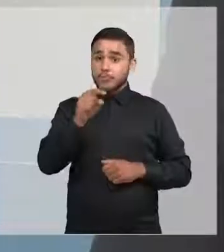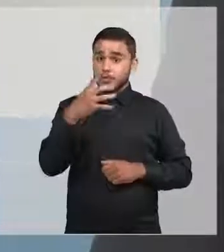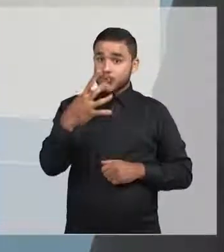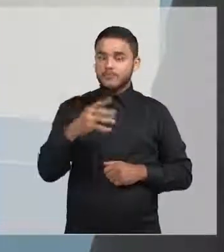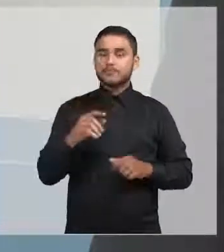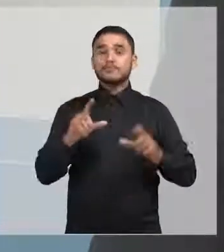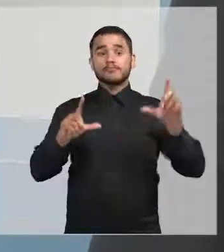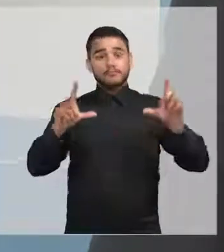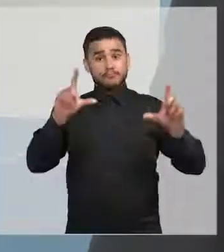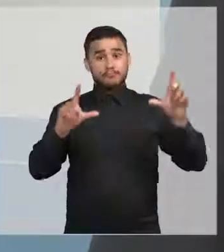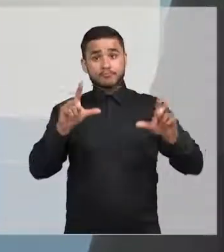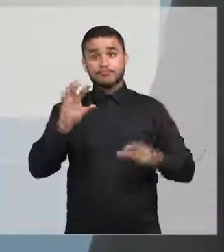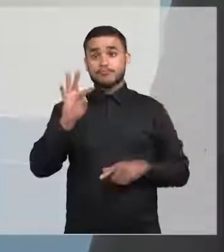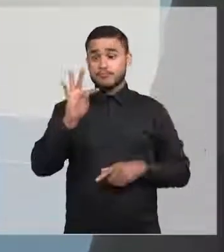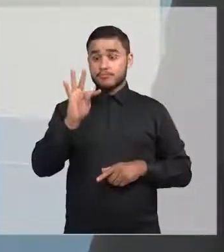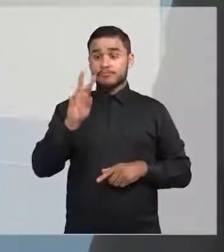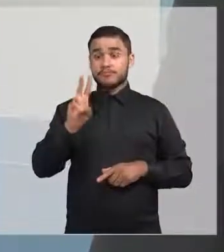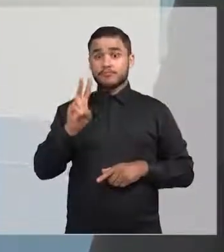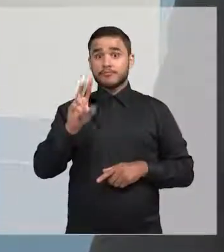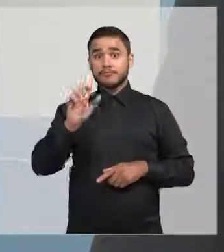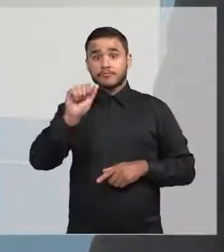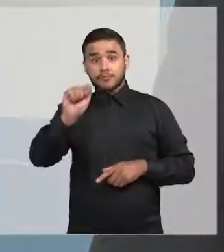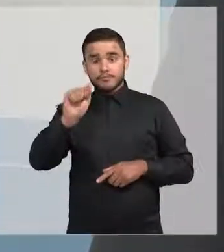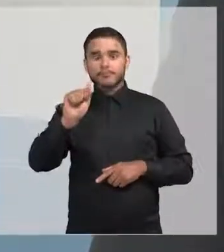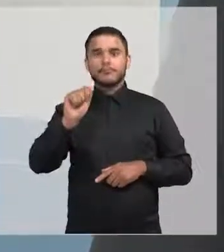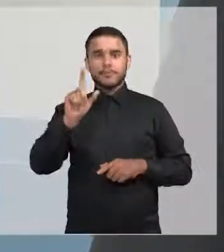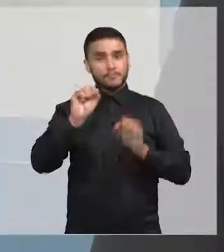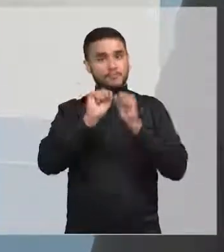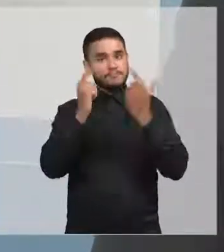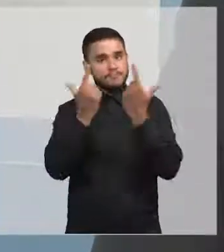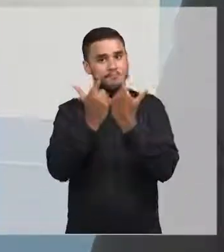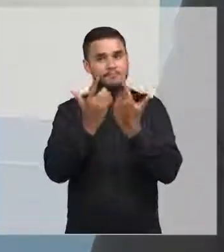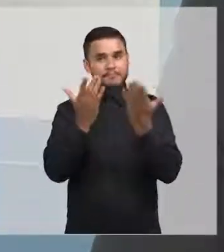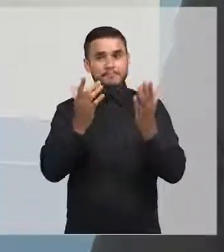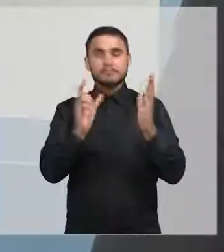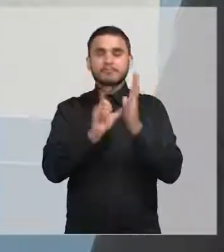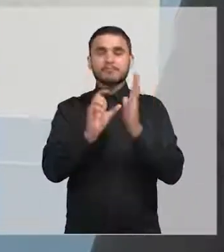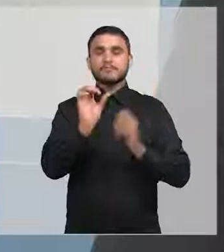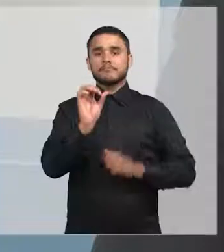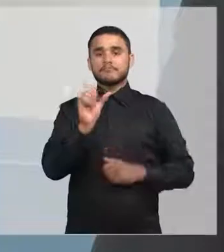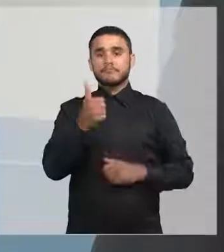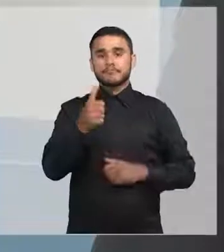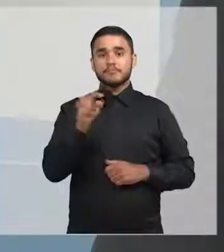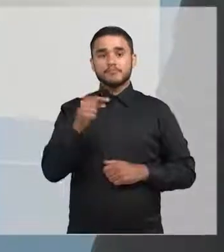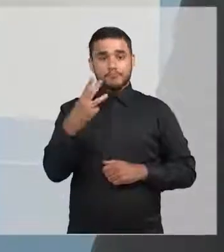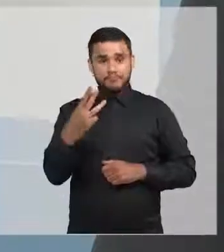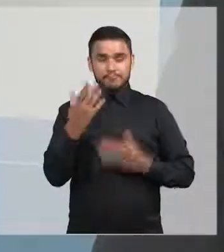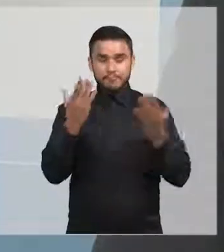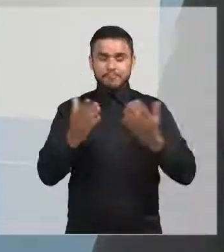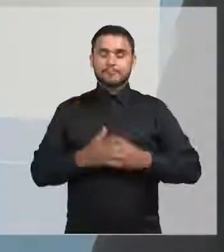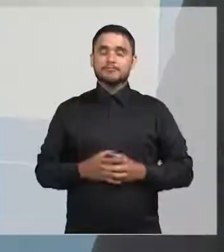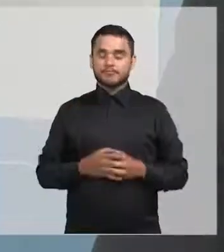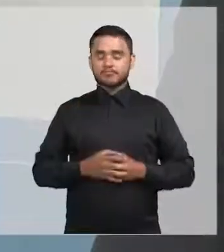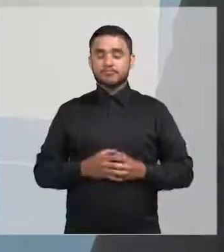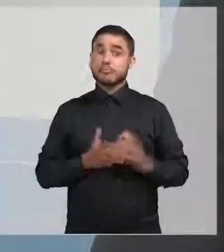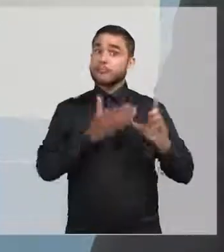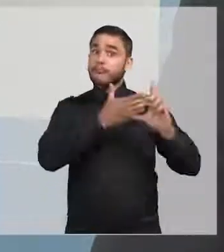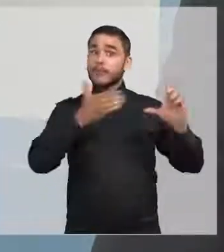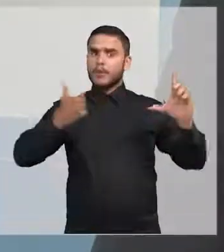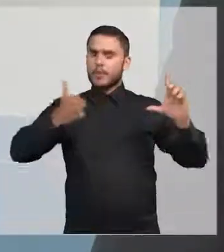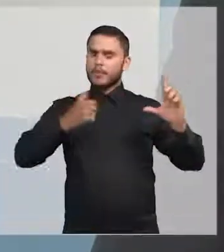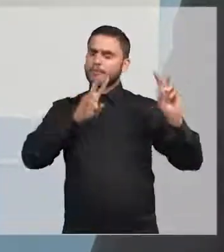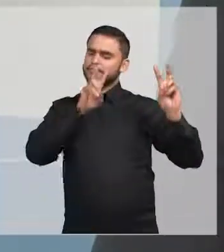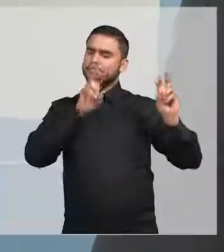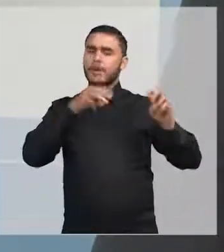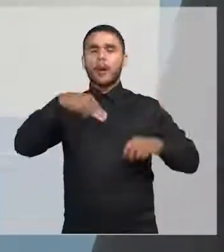Assembleia, canal 61.3. A gente falou do juiz Moro, já está tudo certo, dá uma esperança ao povo brasileiro e nós